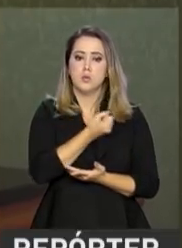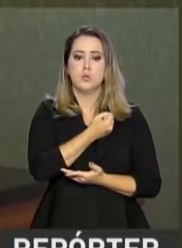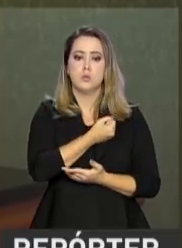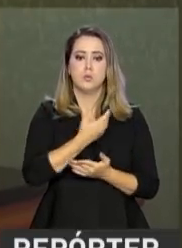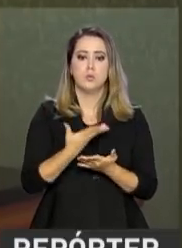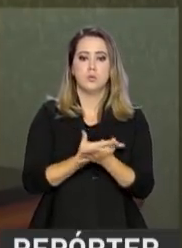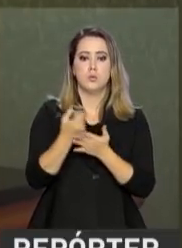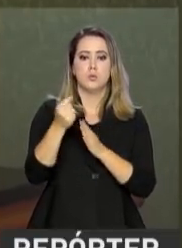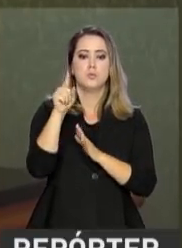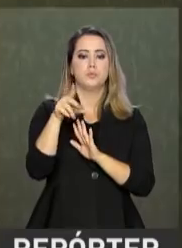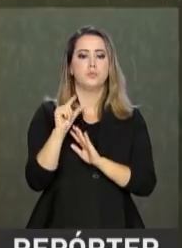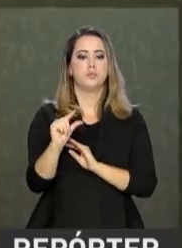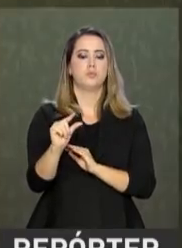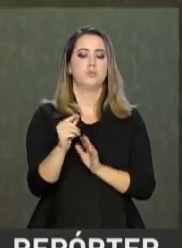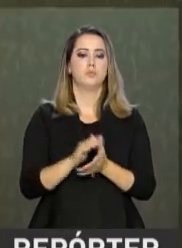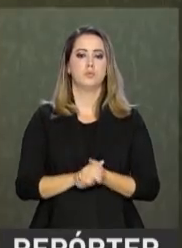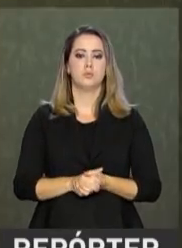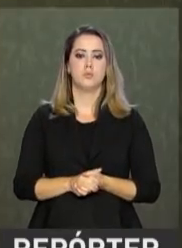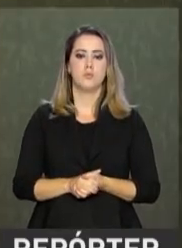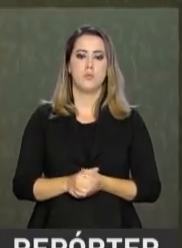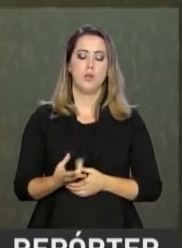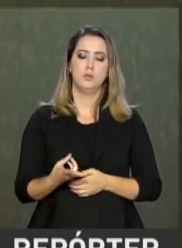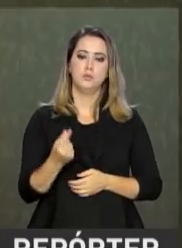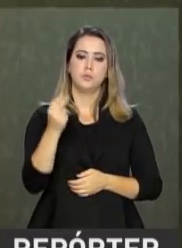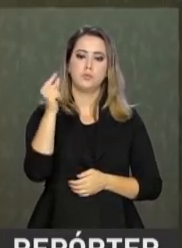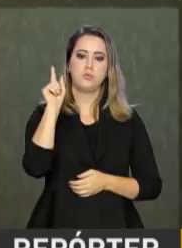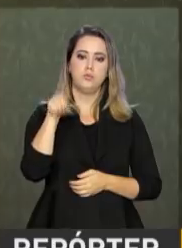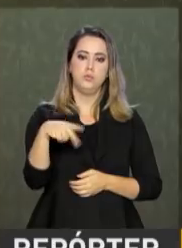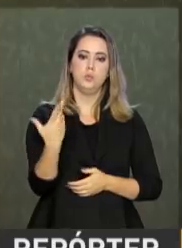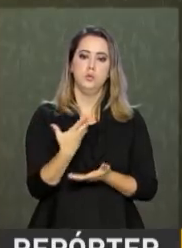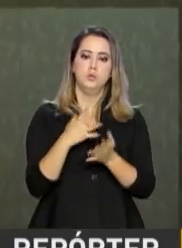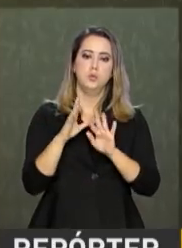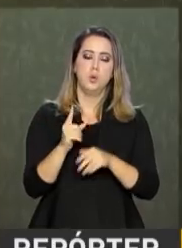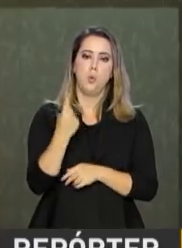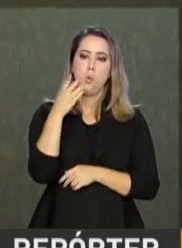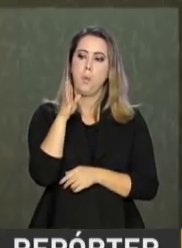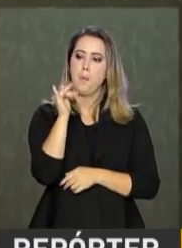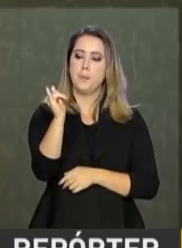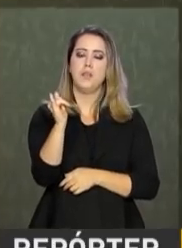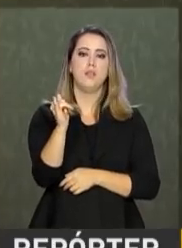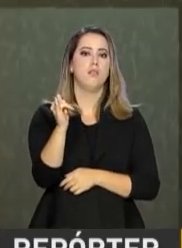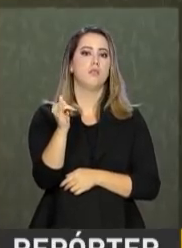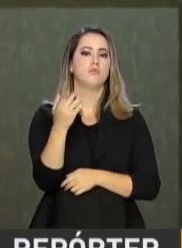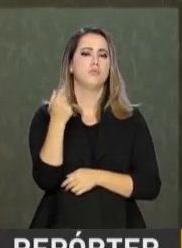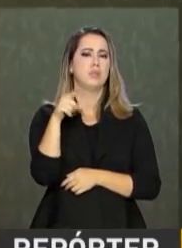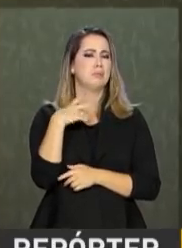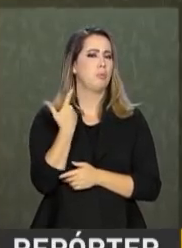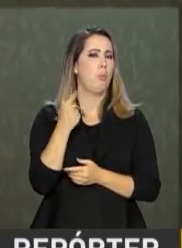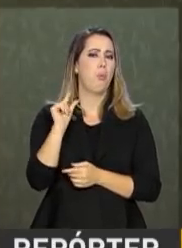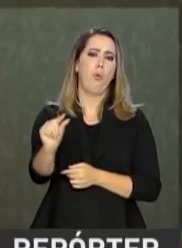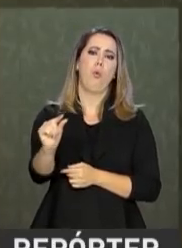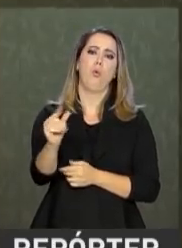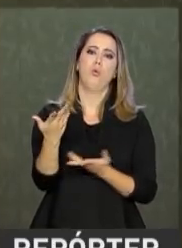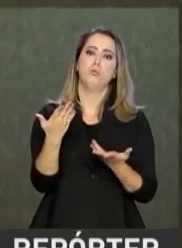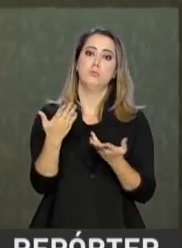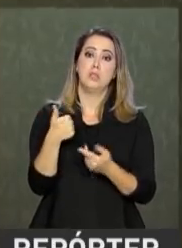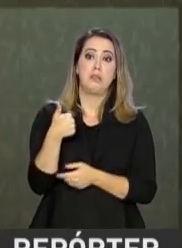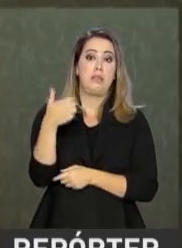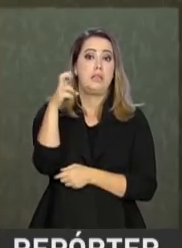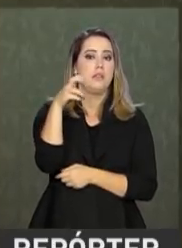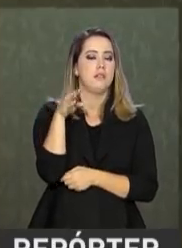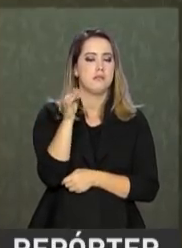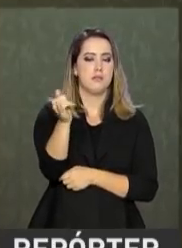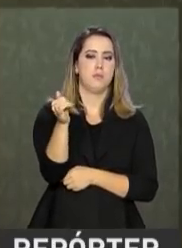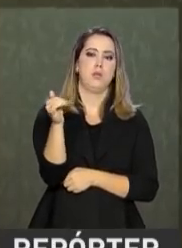saques ainda é pequeno então de valor é falsa cazumbi 600 está muito aquém ainda dos 15 bilhões que foram